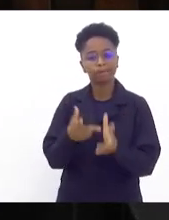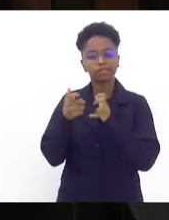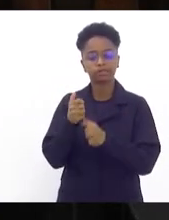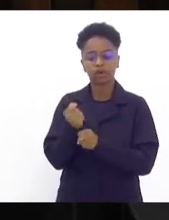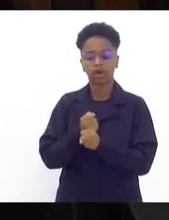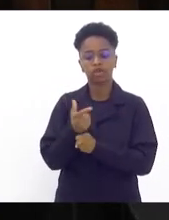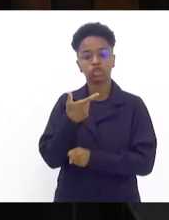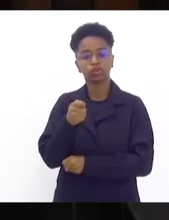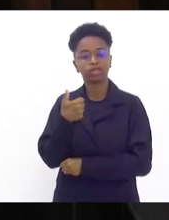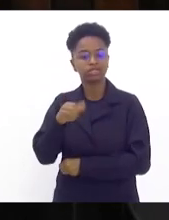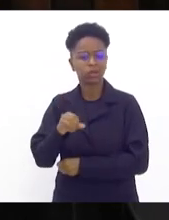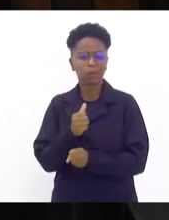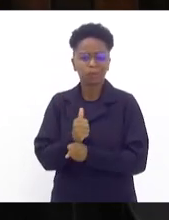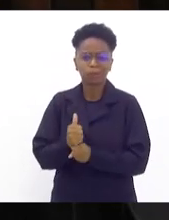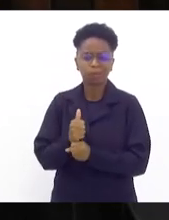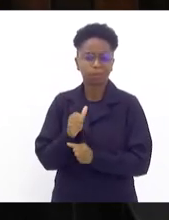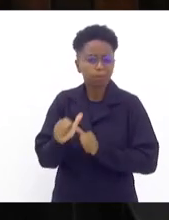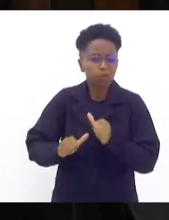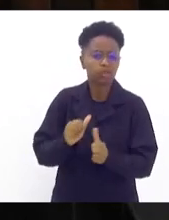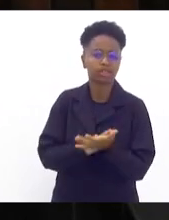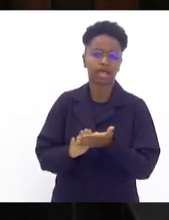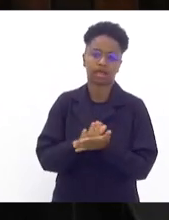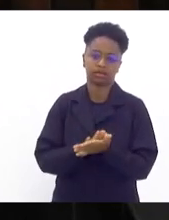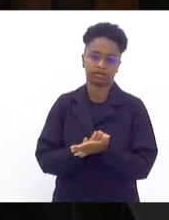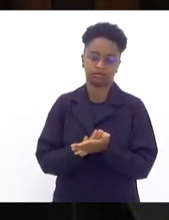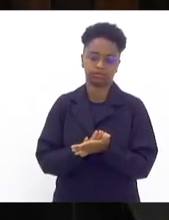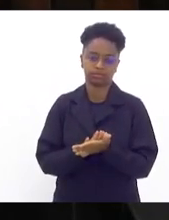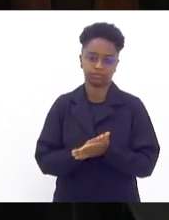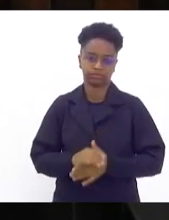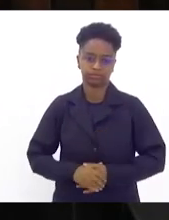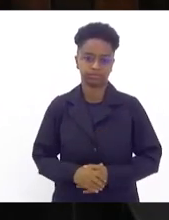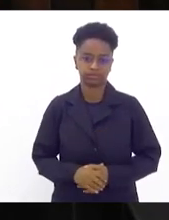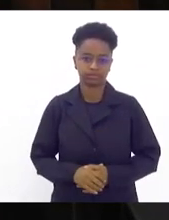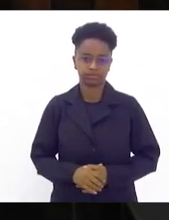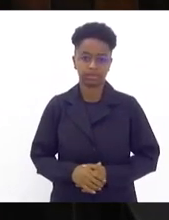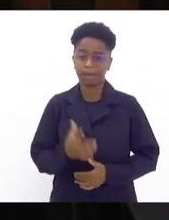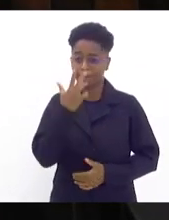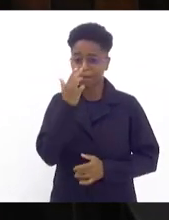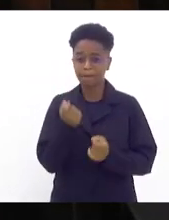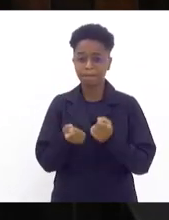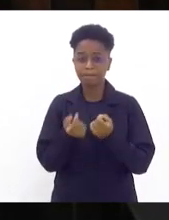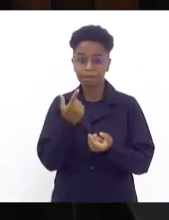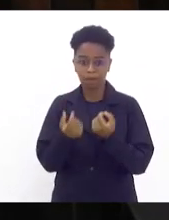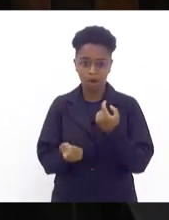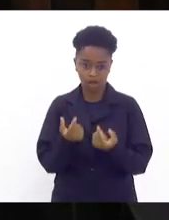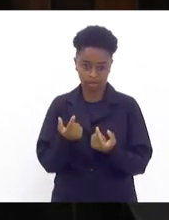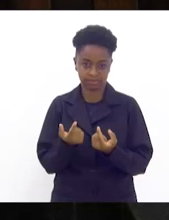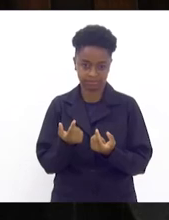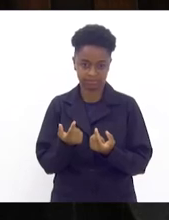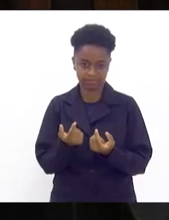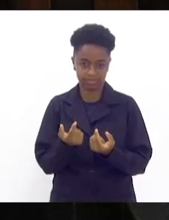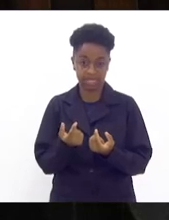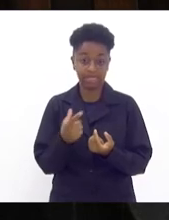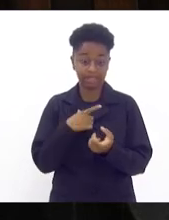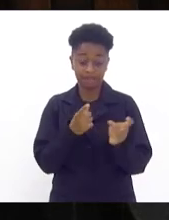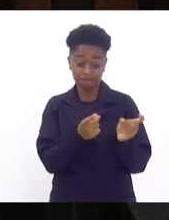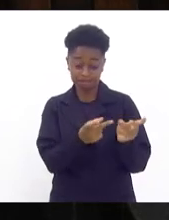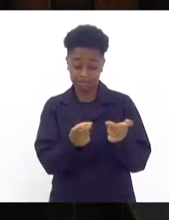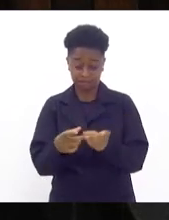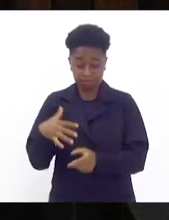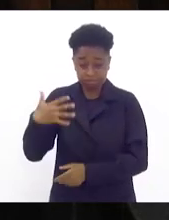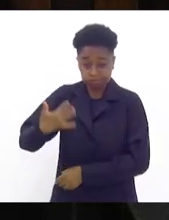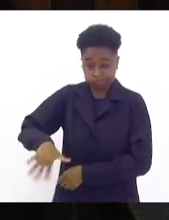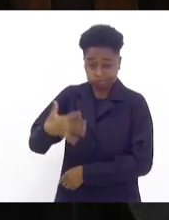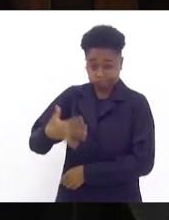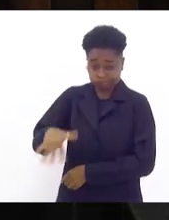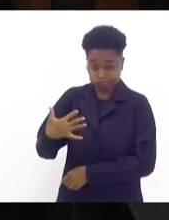2019, não mudou absolutamente nada. Uma pipoca, deputada Lucinha, vendida ao preço exorbitante, que o